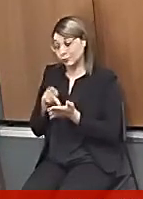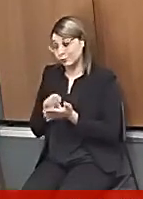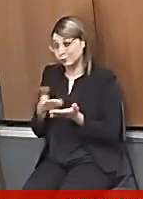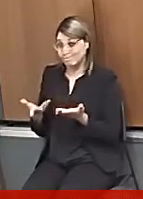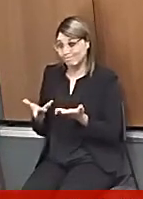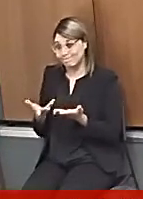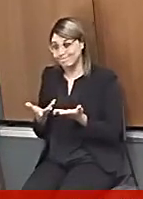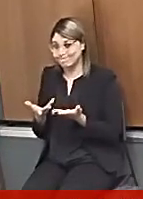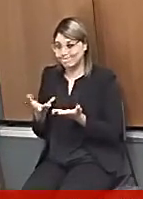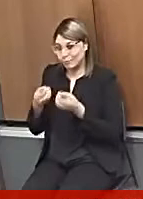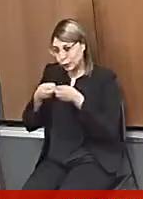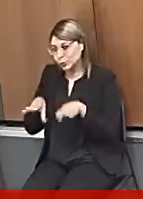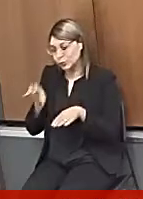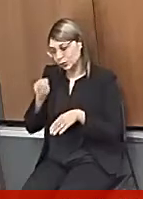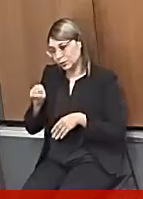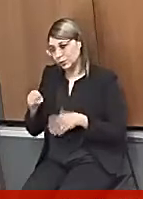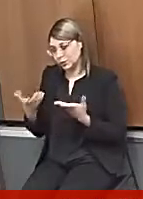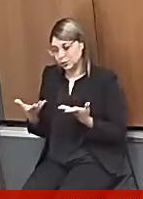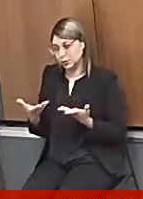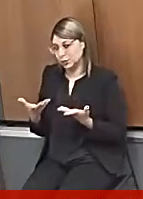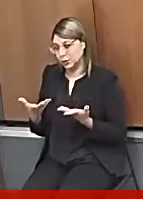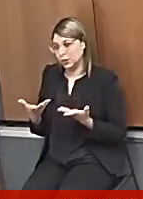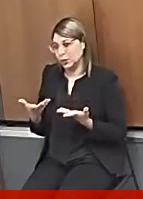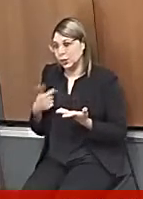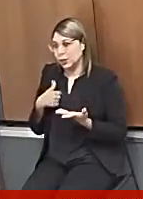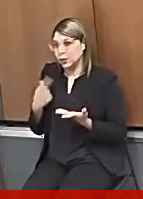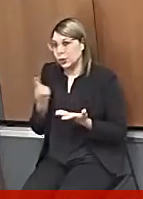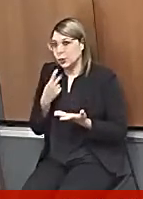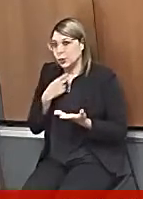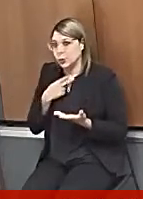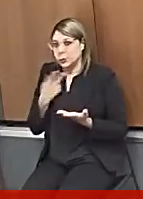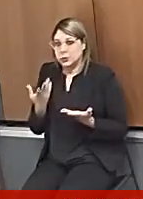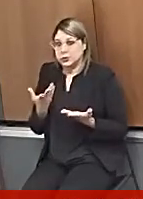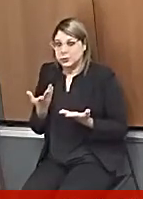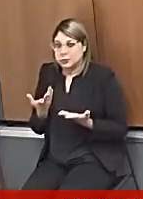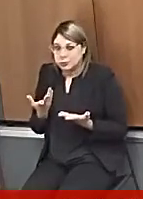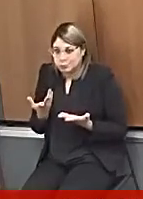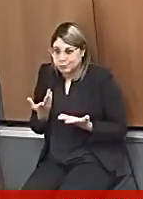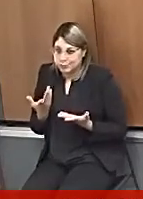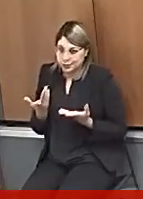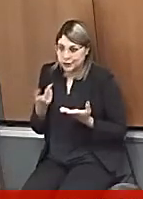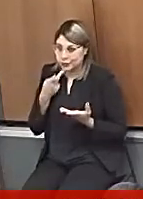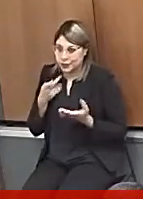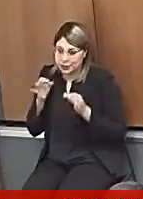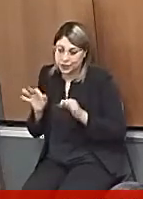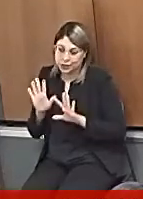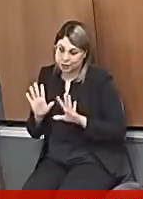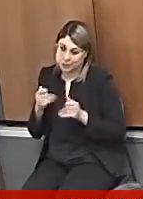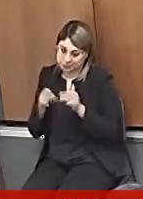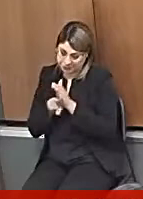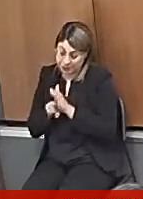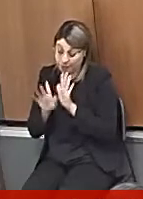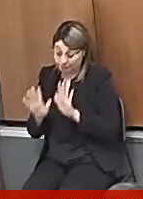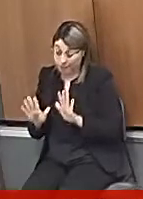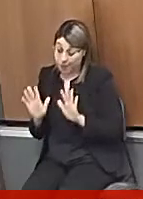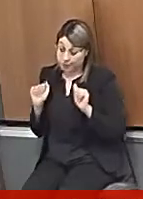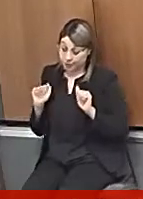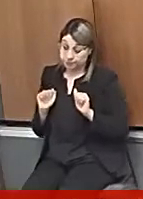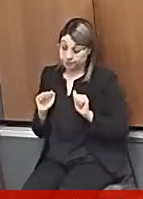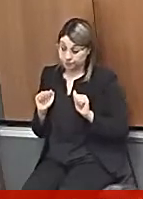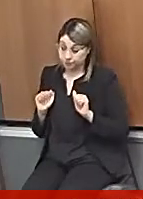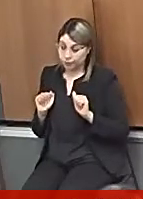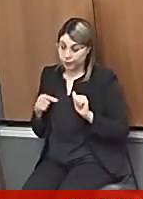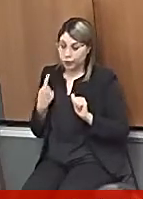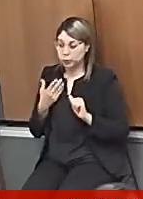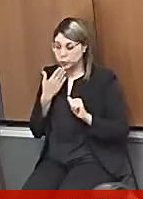algum casuísmo enfim não não podemos sair aí seria uma especulação mas enfim e é então